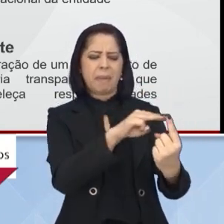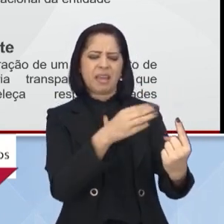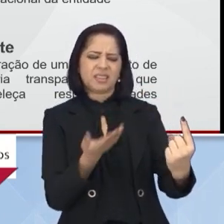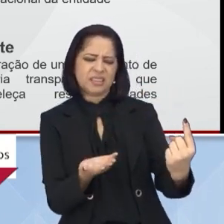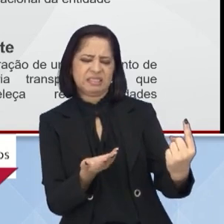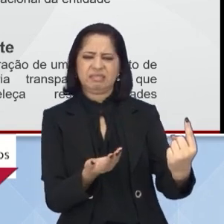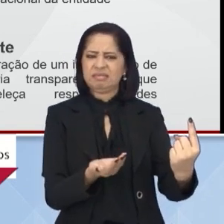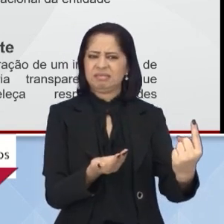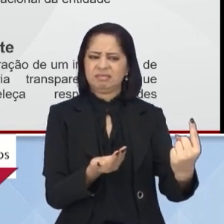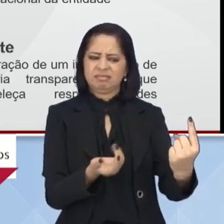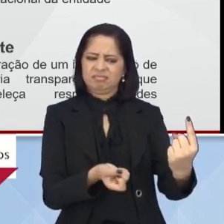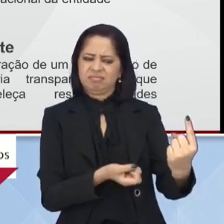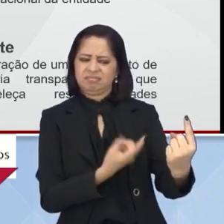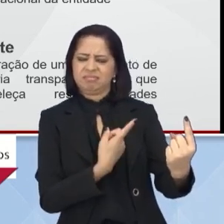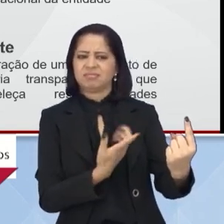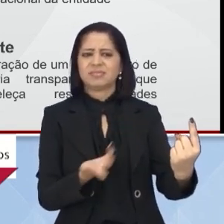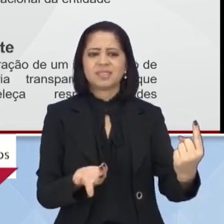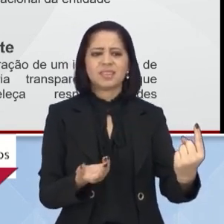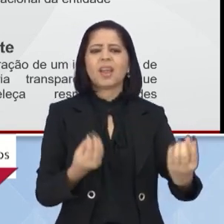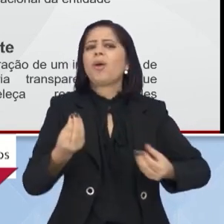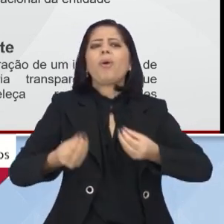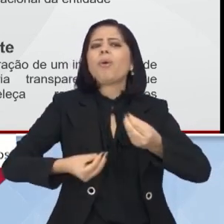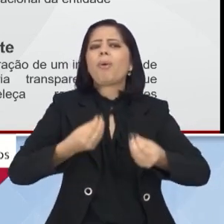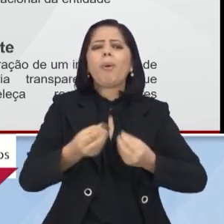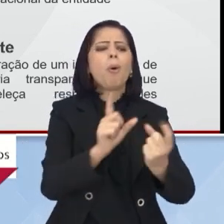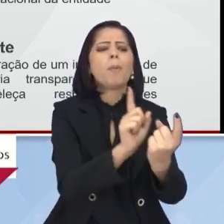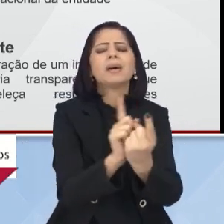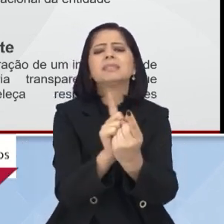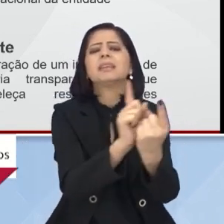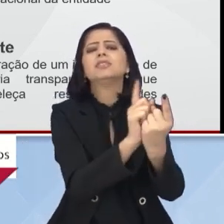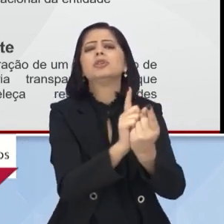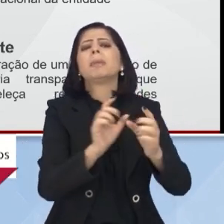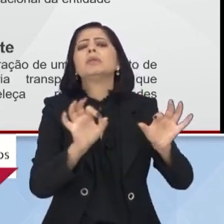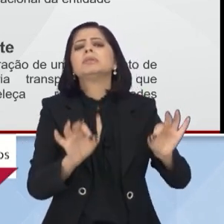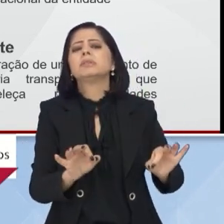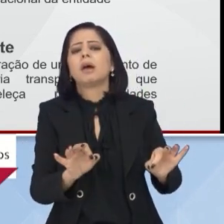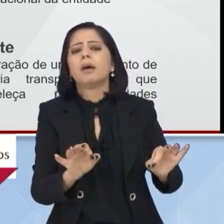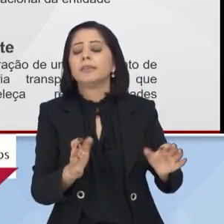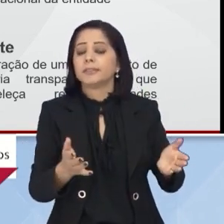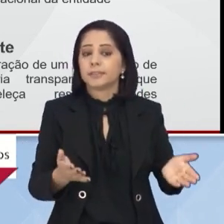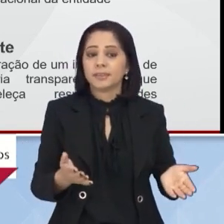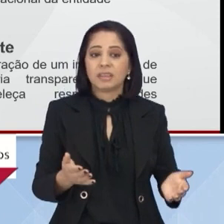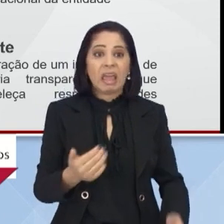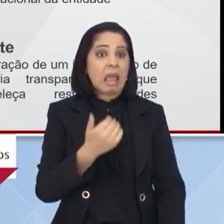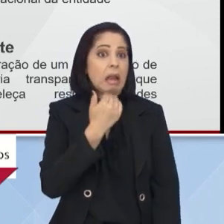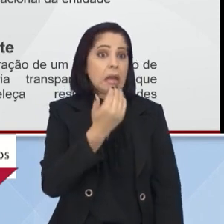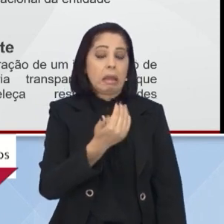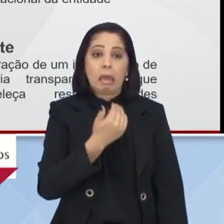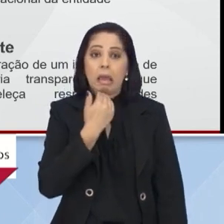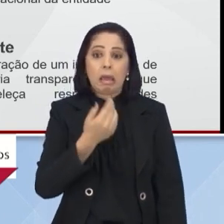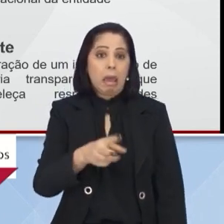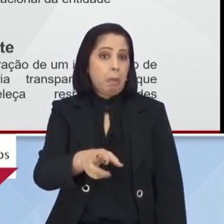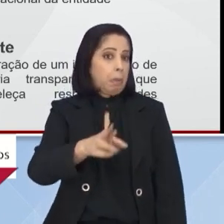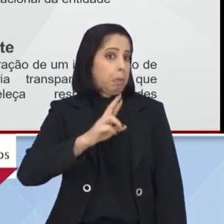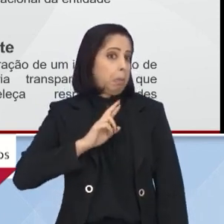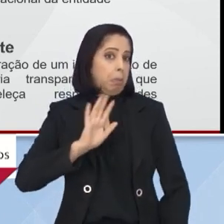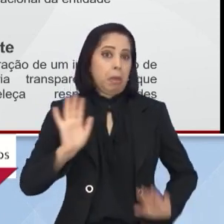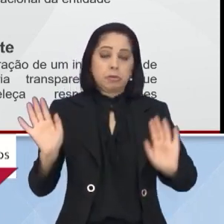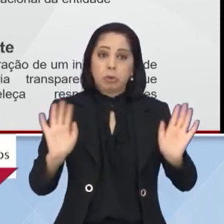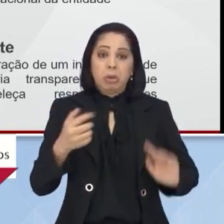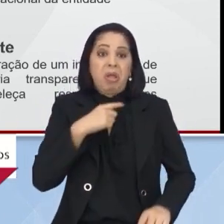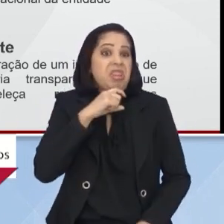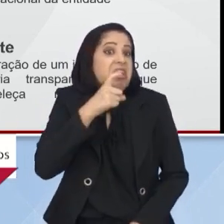simples número ali no plano de trabalho como que seria feito o acompanhamento depois disso ninguém soube responder essa pergunta para